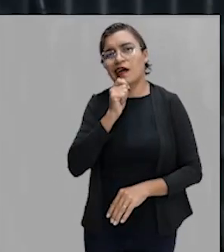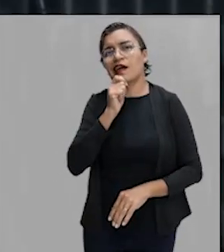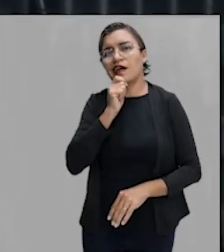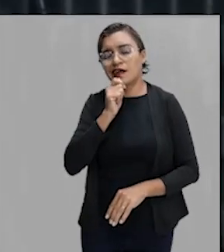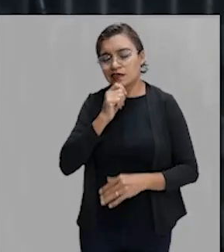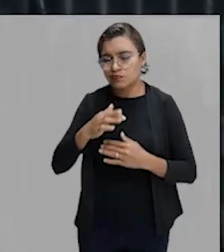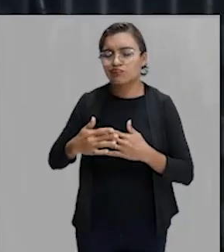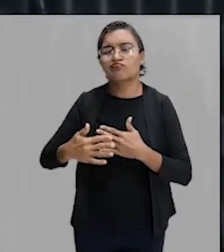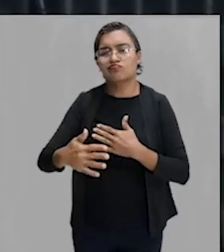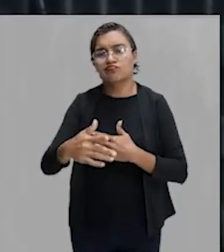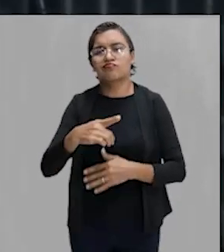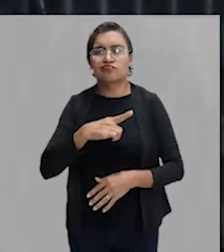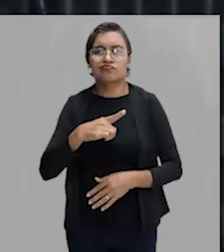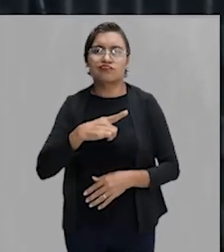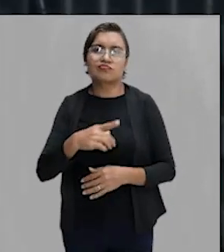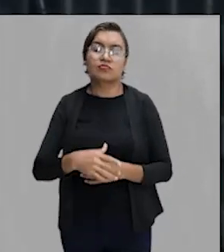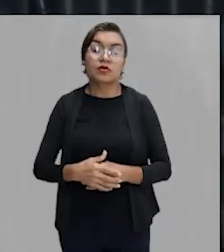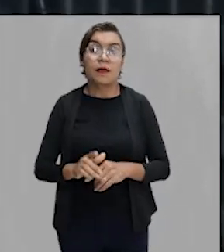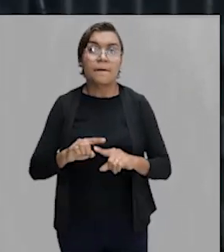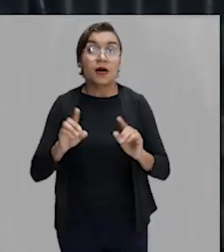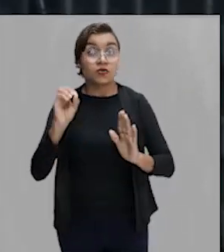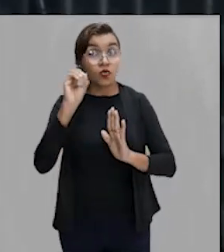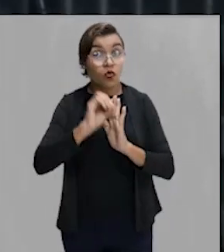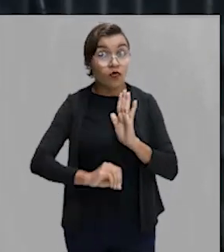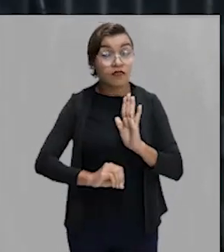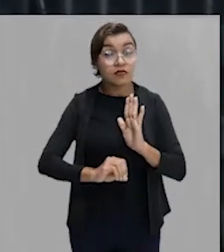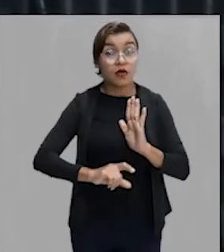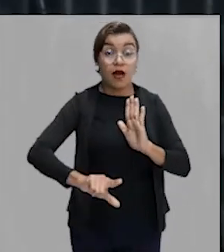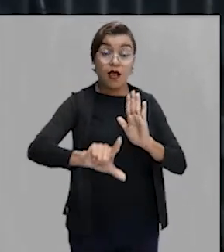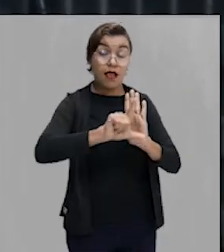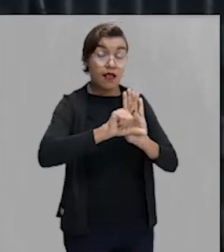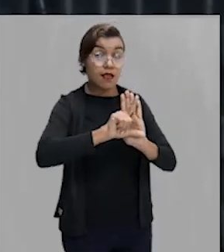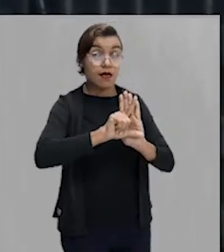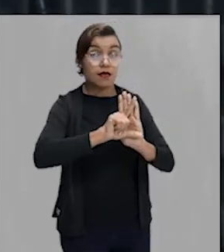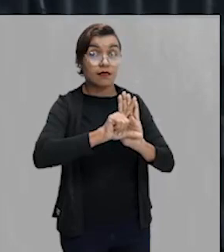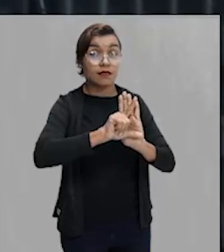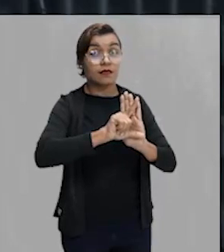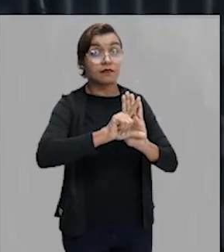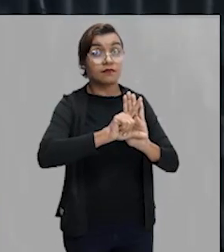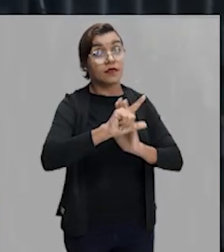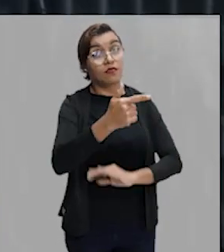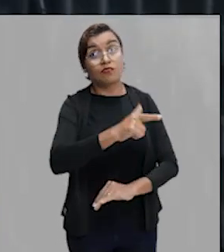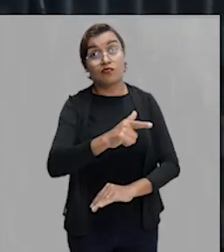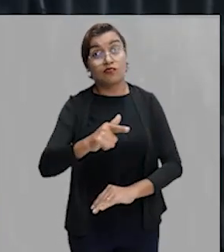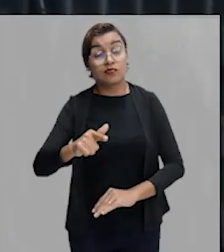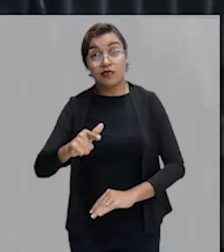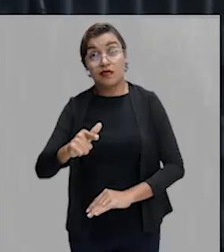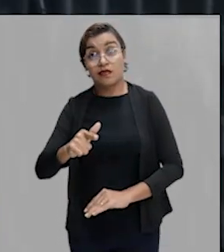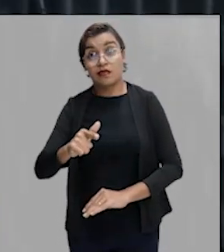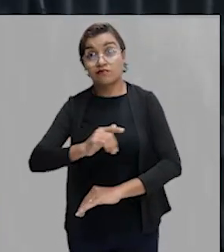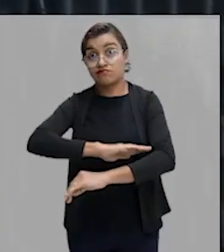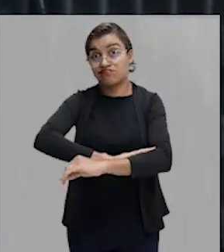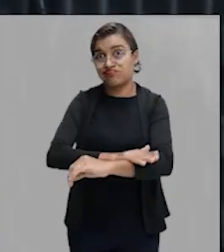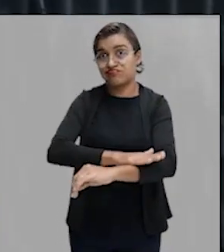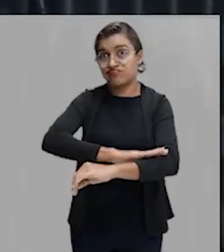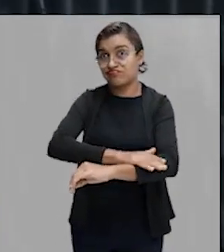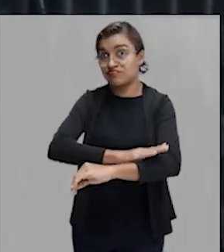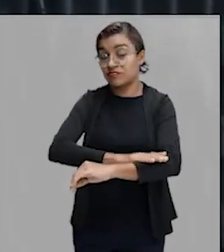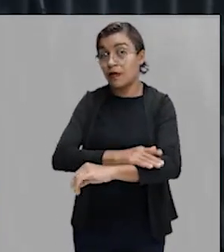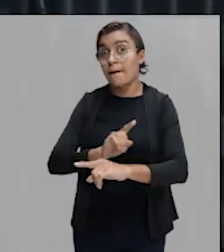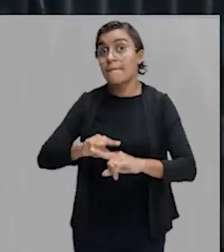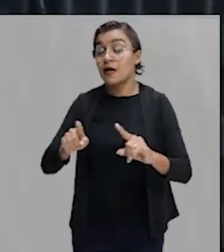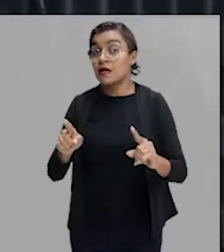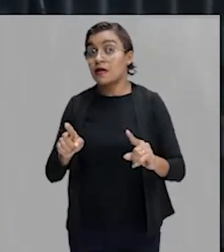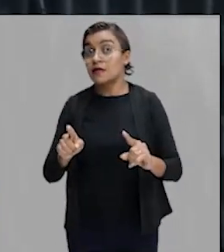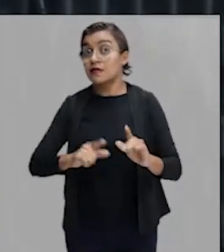hoje. Mas pelo menos oficialmente pela lei, não existe mais a segregação racial, de